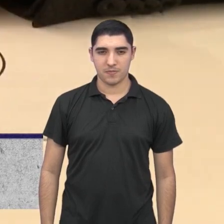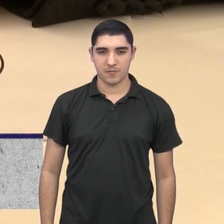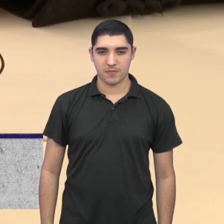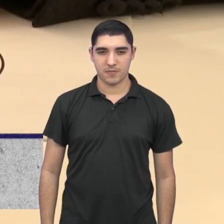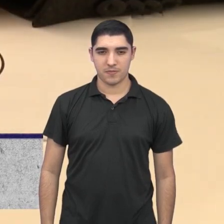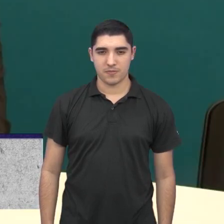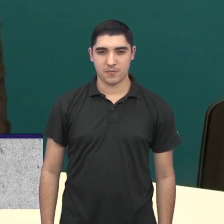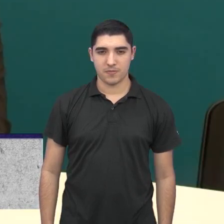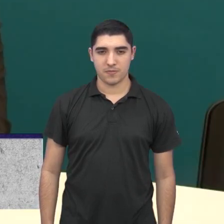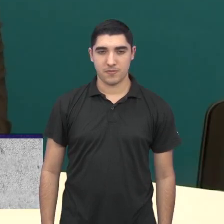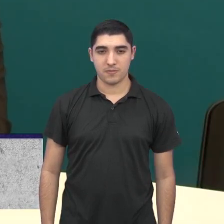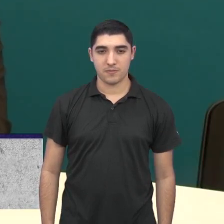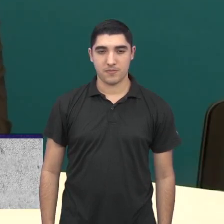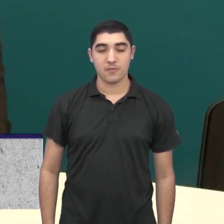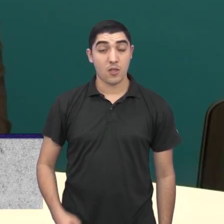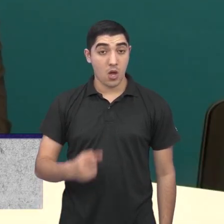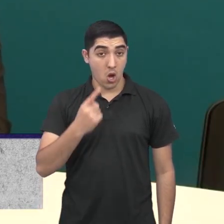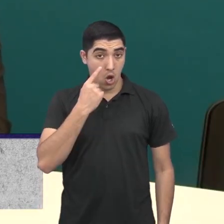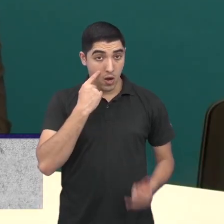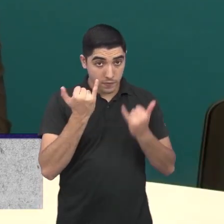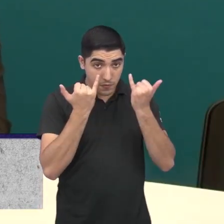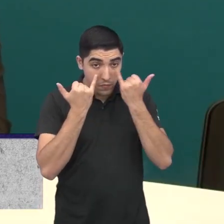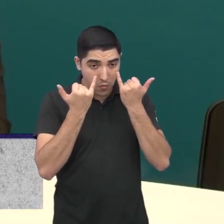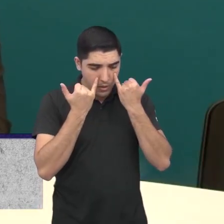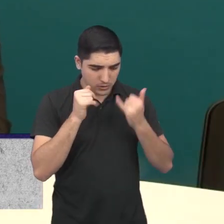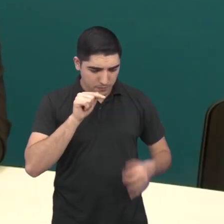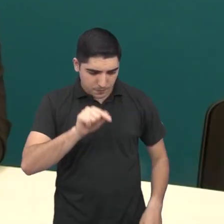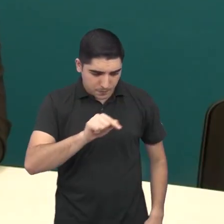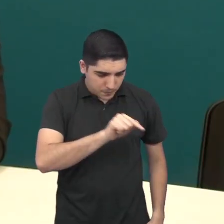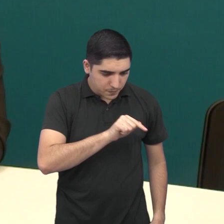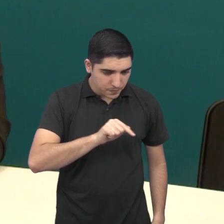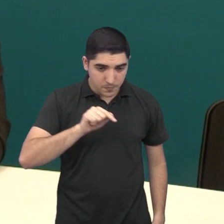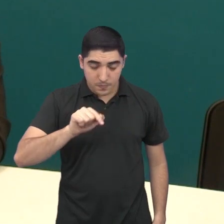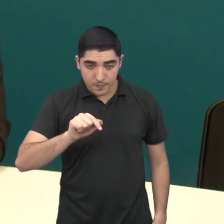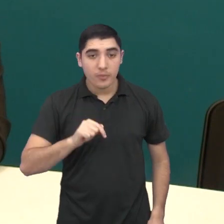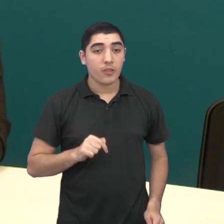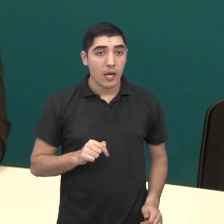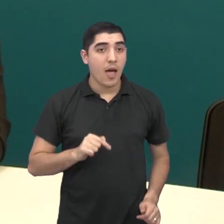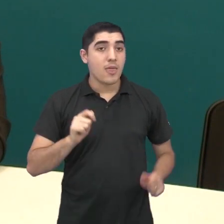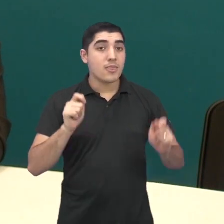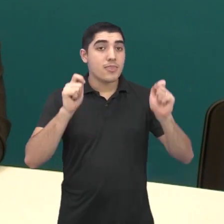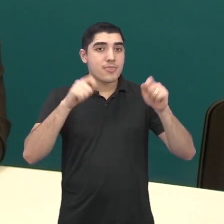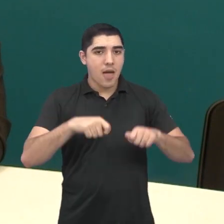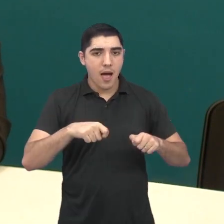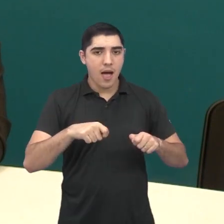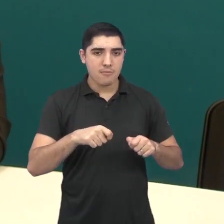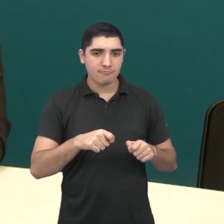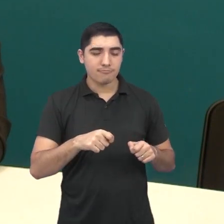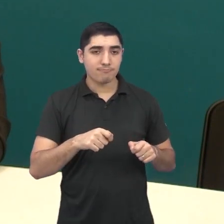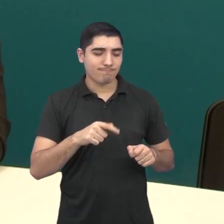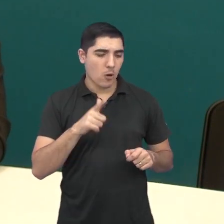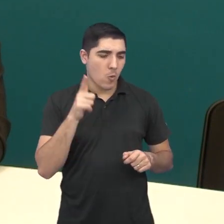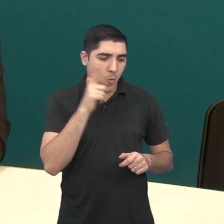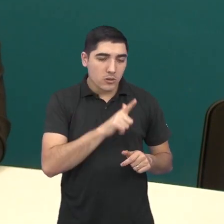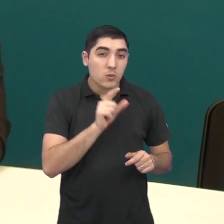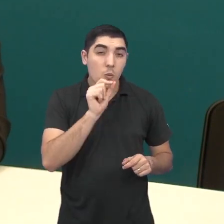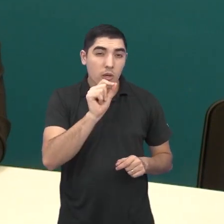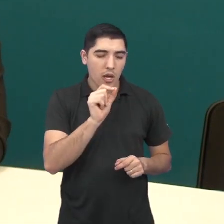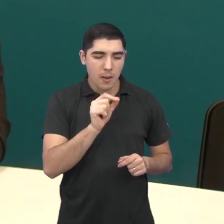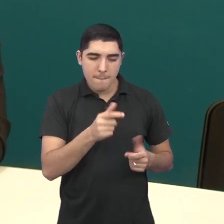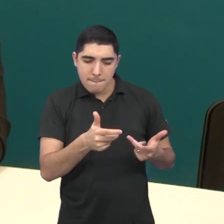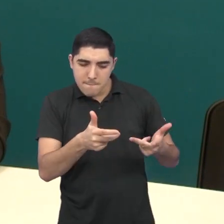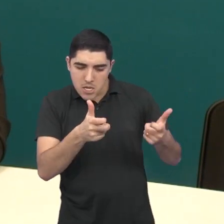Com essas informações aqui, né, a gente consegue tirar vários insights daqui. Então a